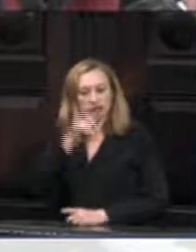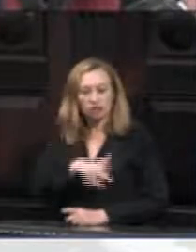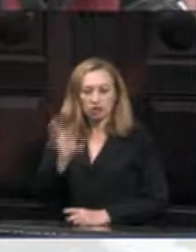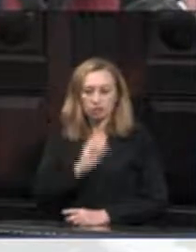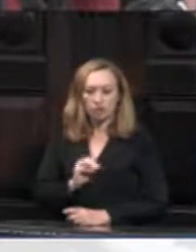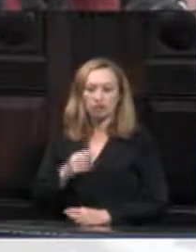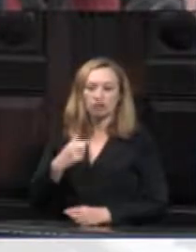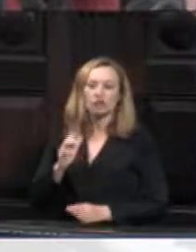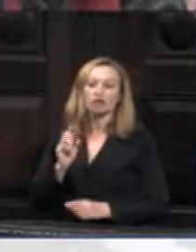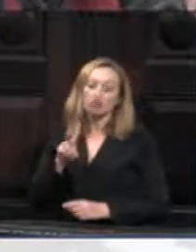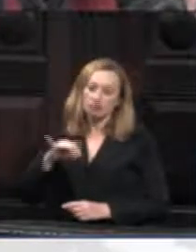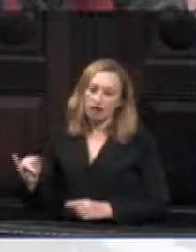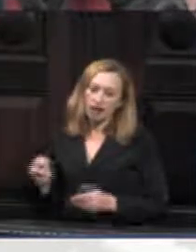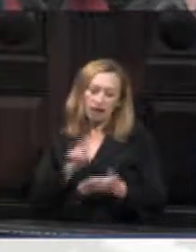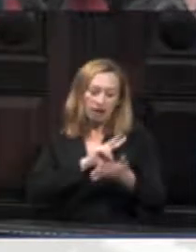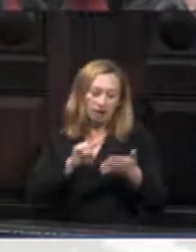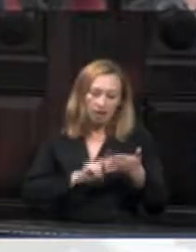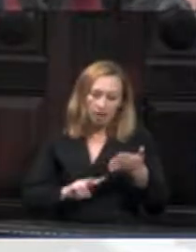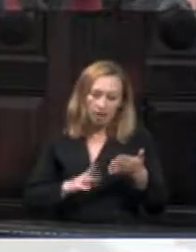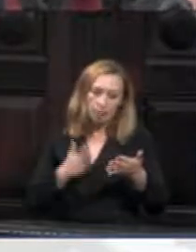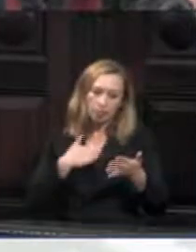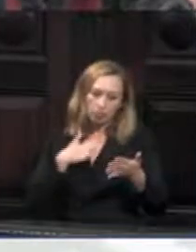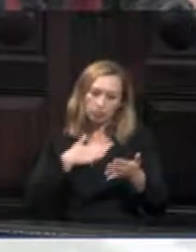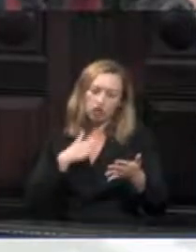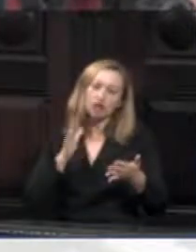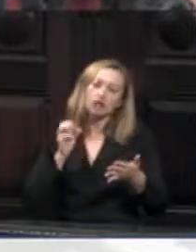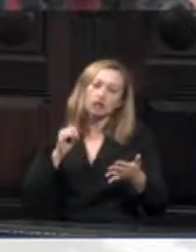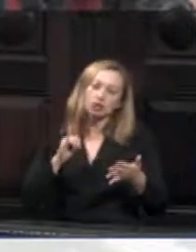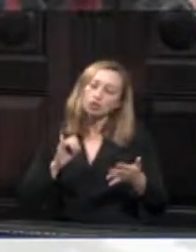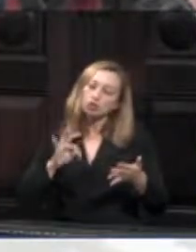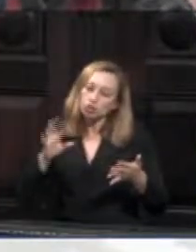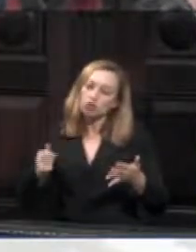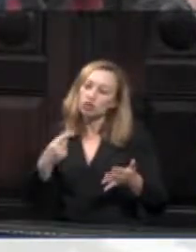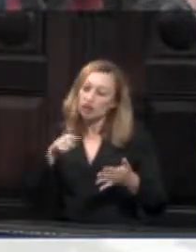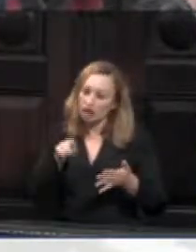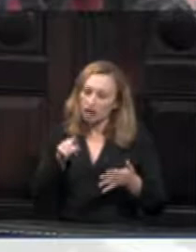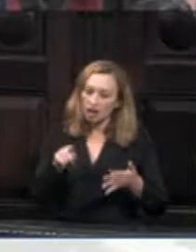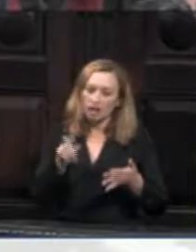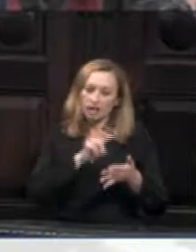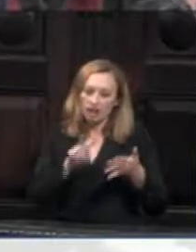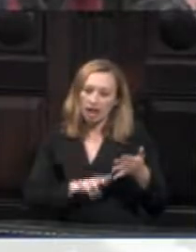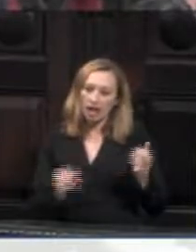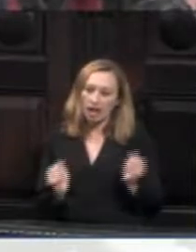Ok. Então, o que ele ler aqui já é o meu parecer. É isso que eu queria dizer.